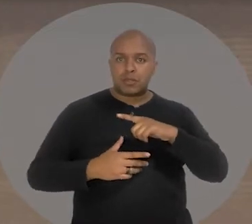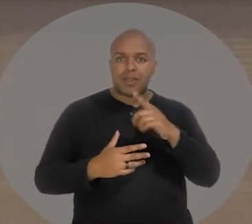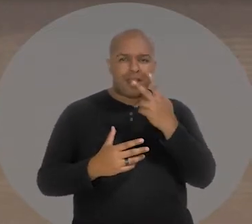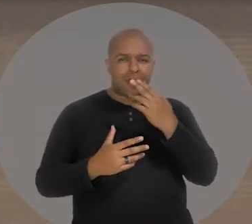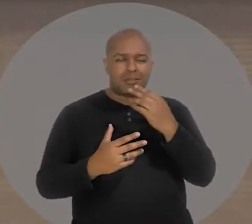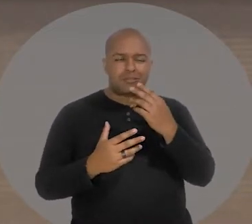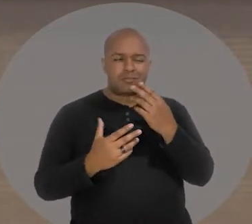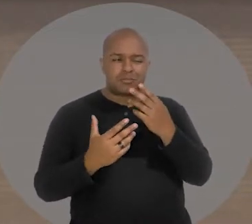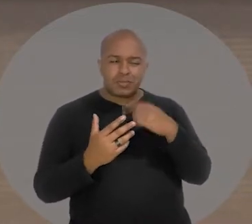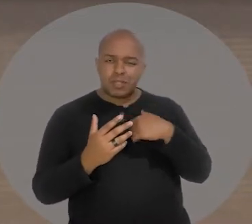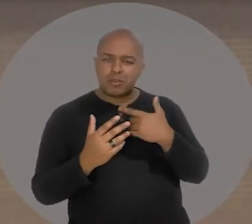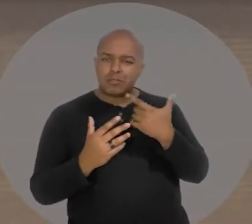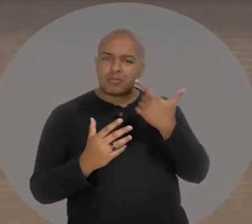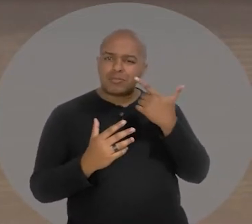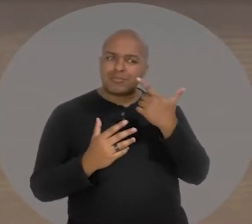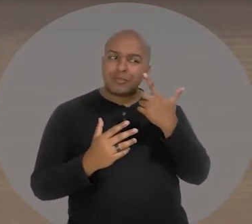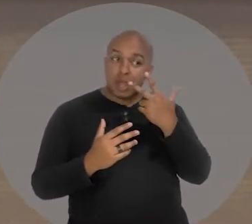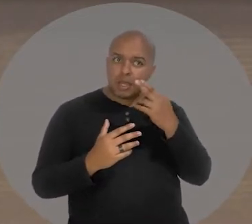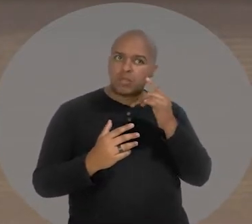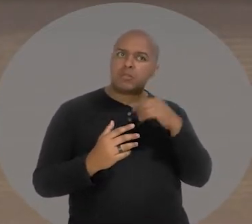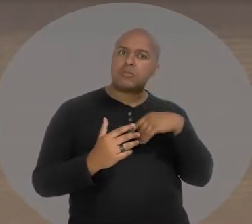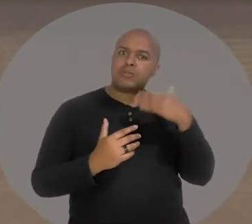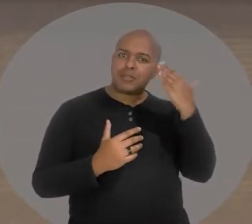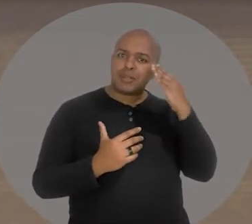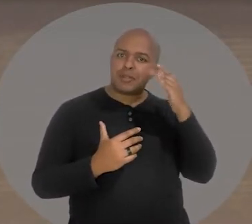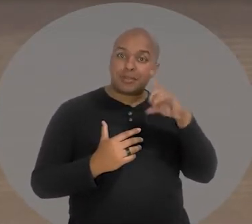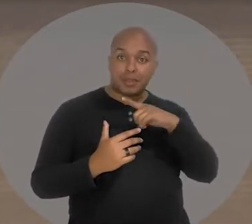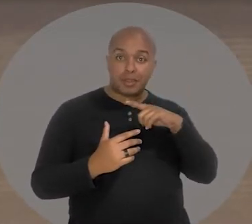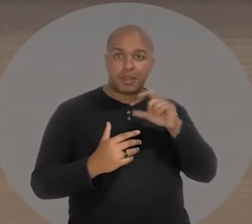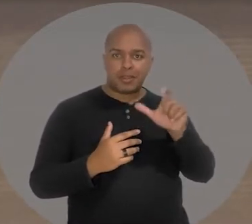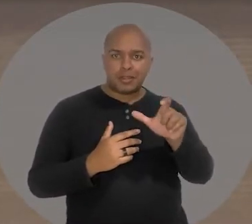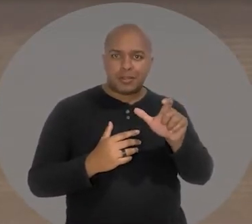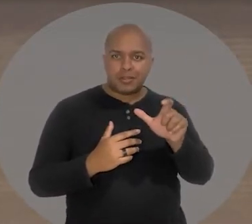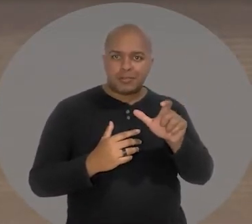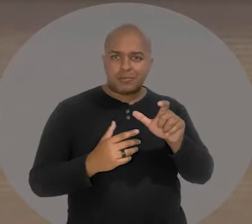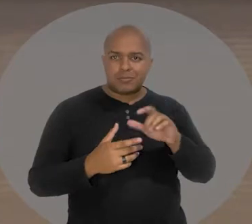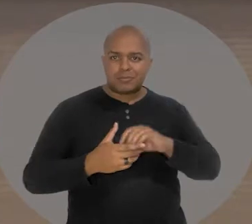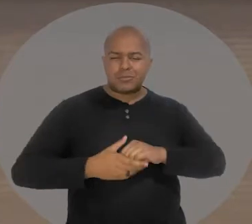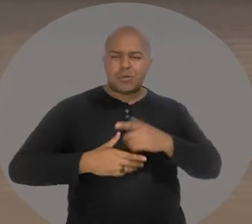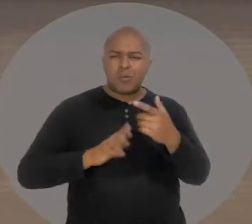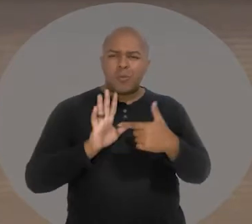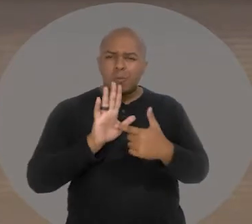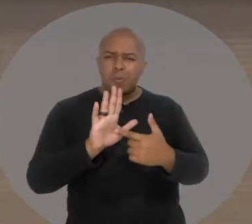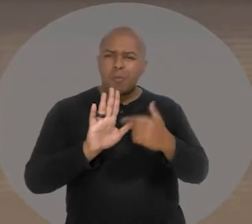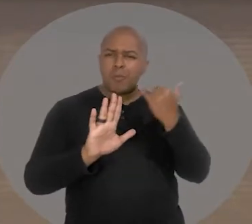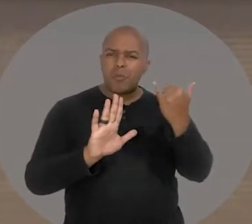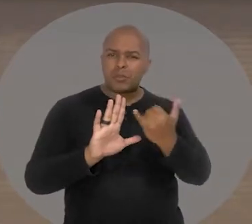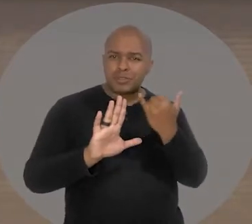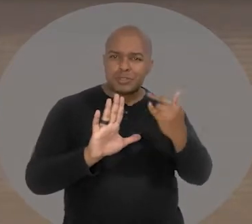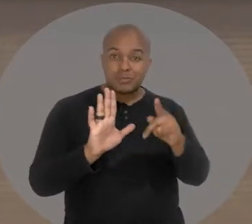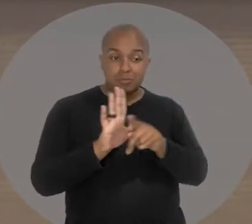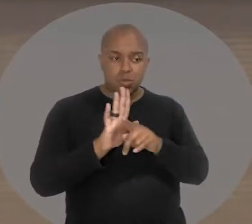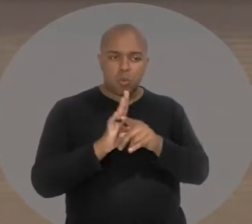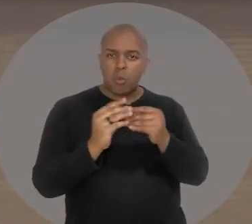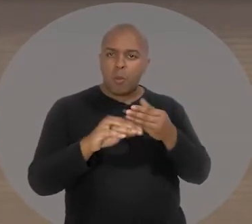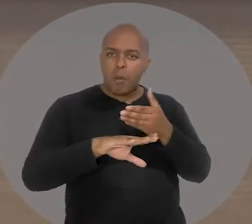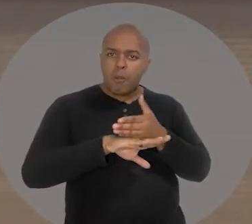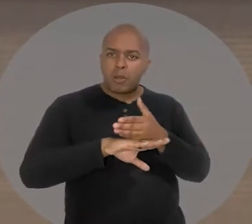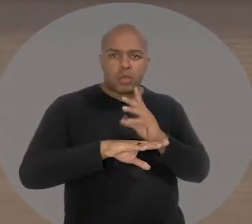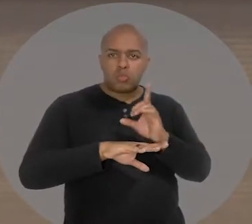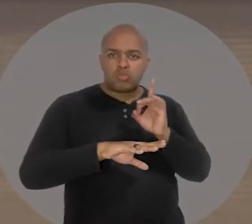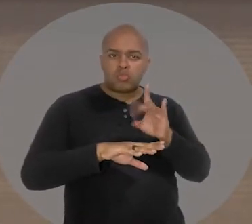eu considero que tem um papel fundamental, como eu digo, não só